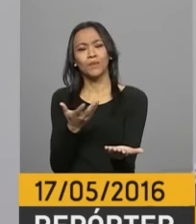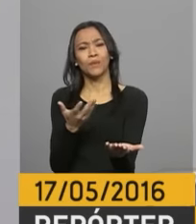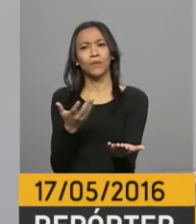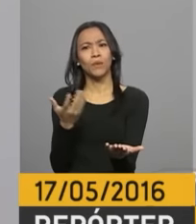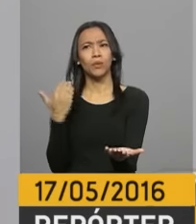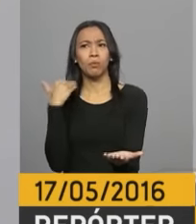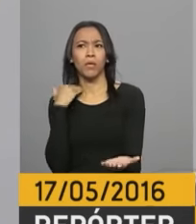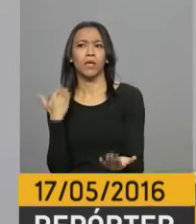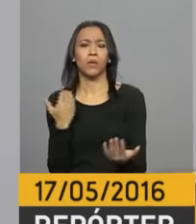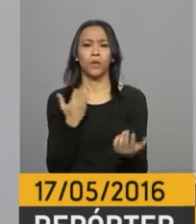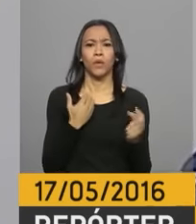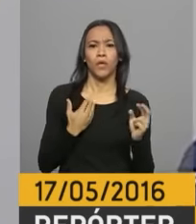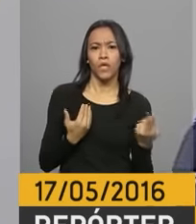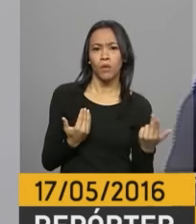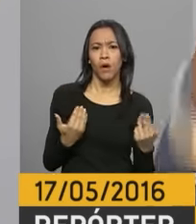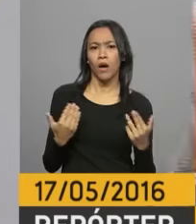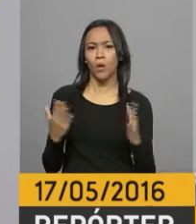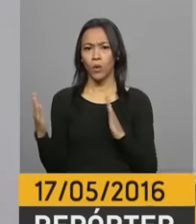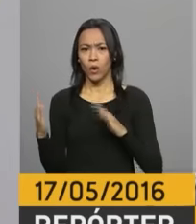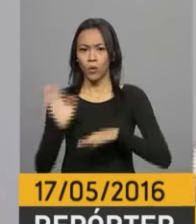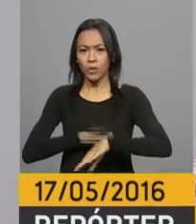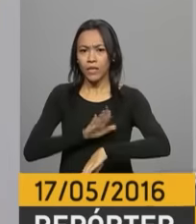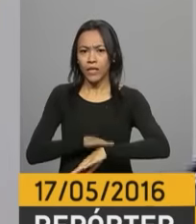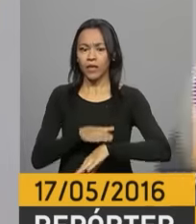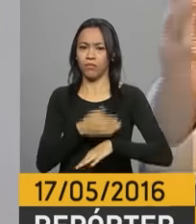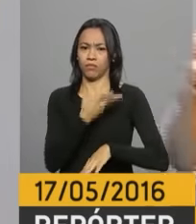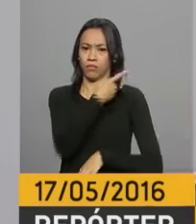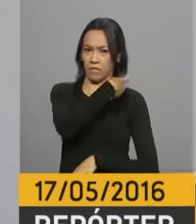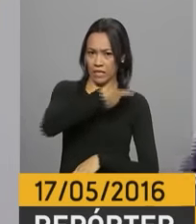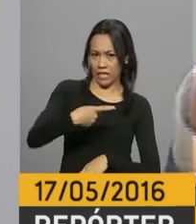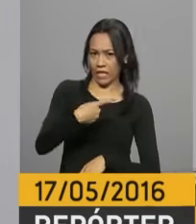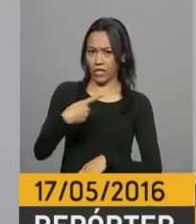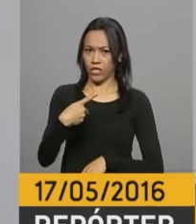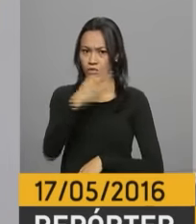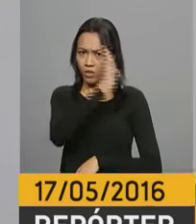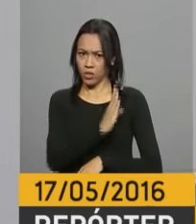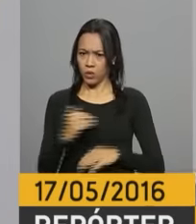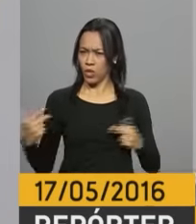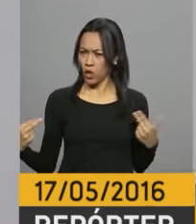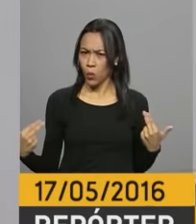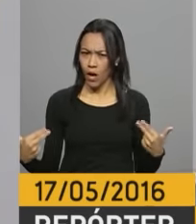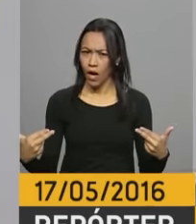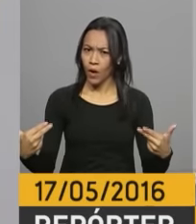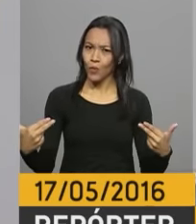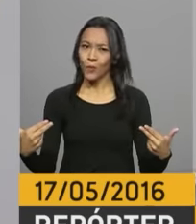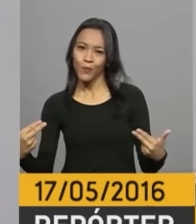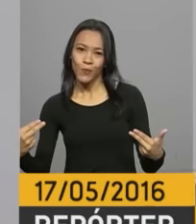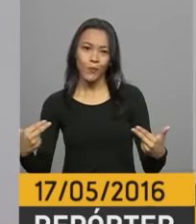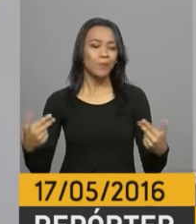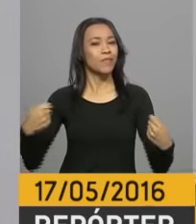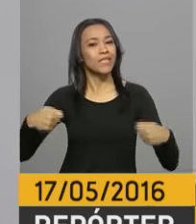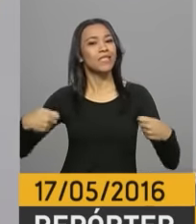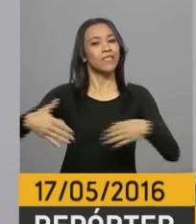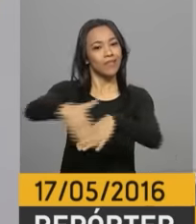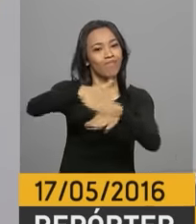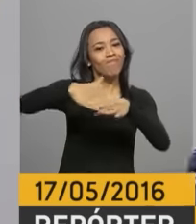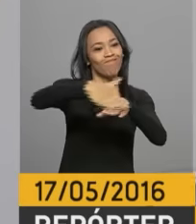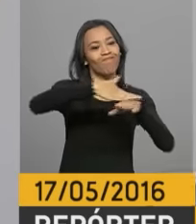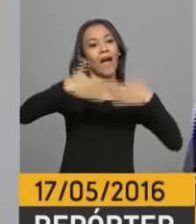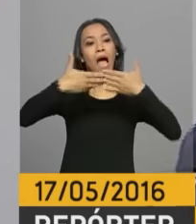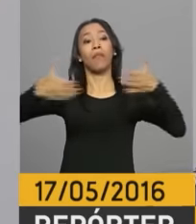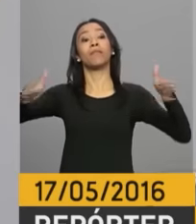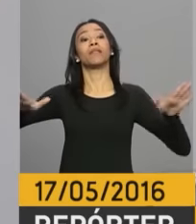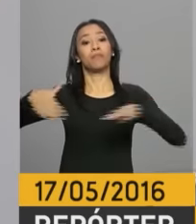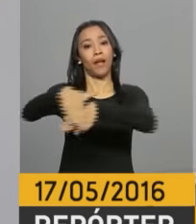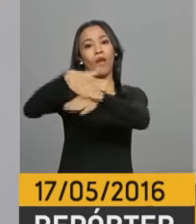profunda e de um acordo político com a sociedade de maior abrangência, não